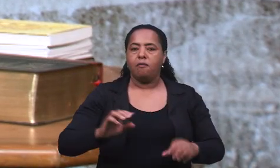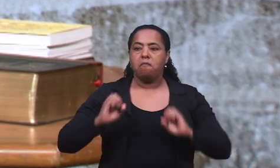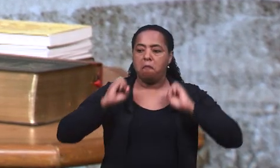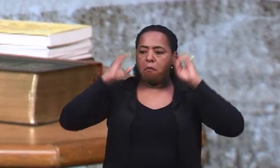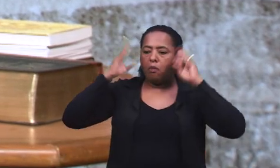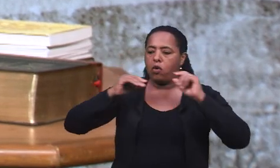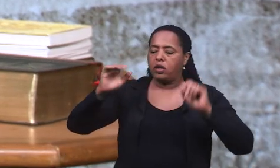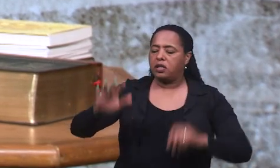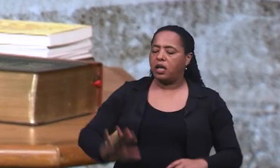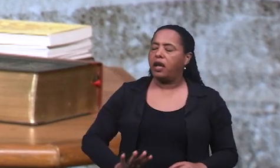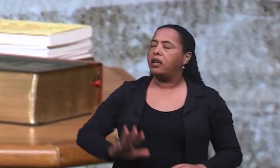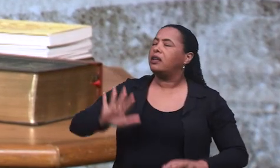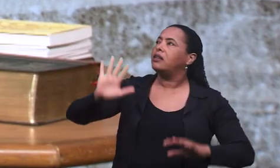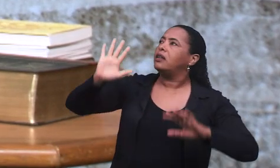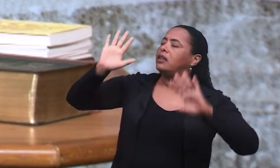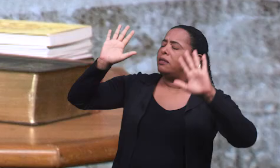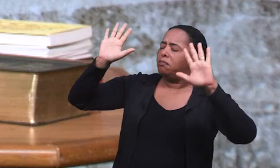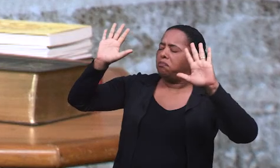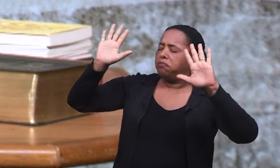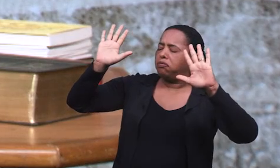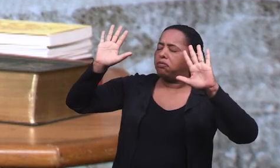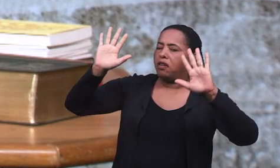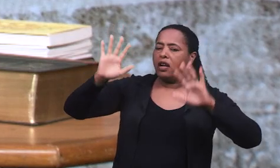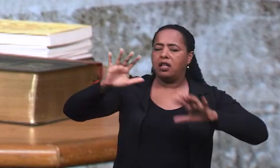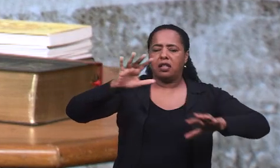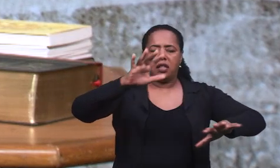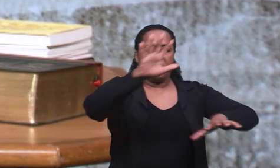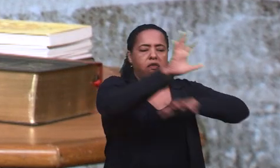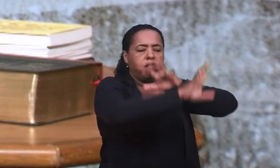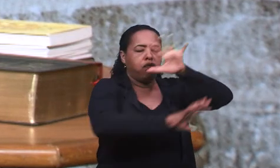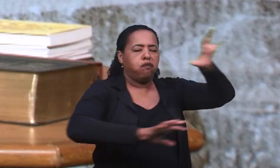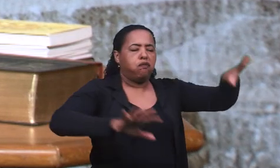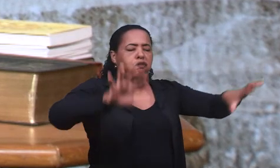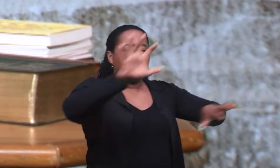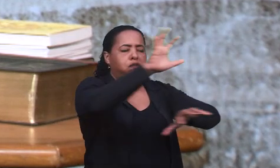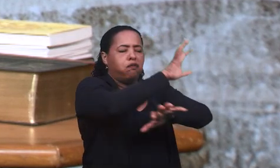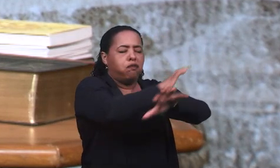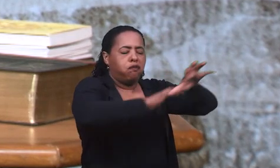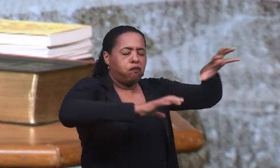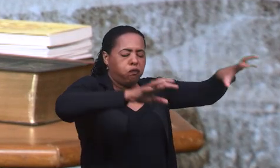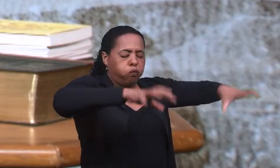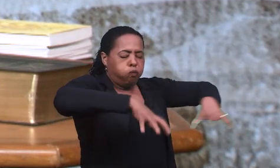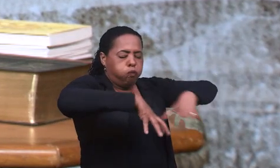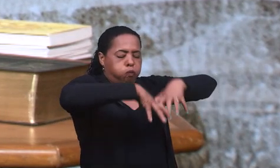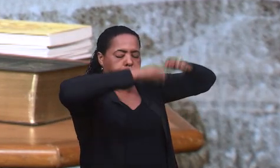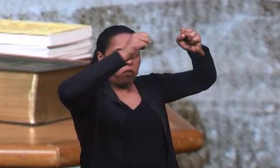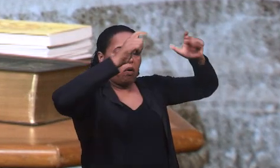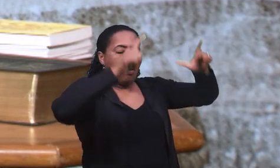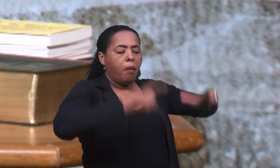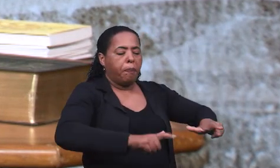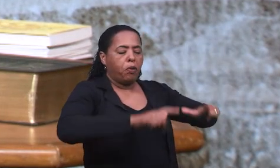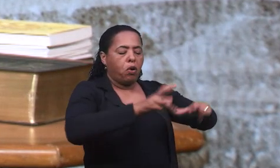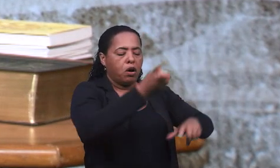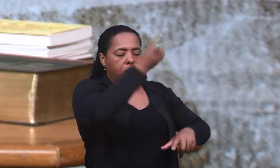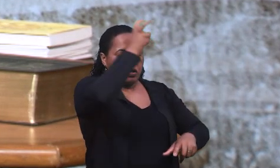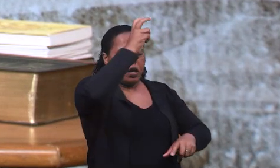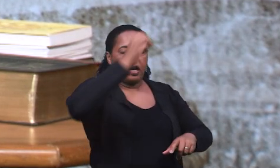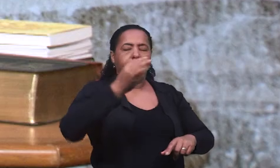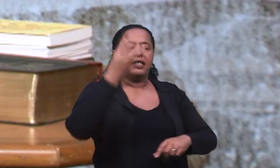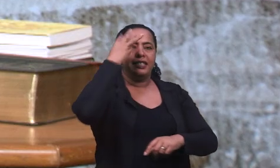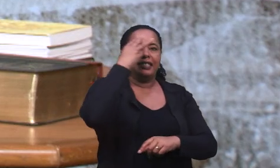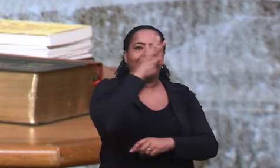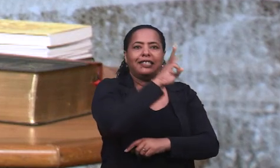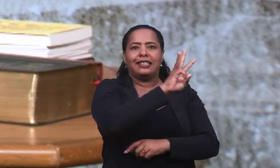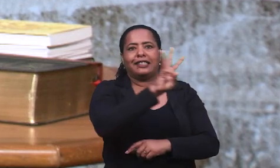mão para o céu, e houve trevas espessas em toda a terra do Egito por 3